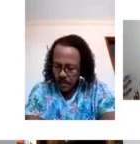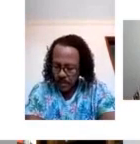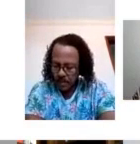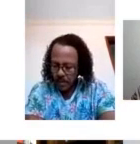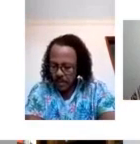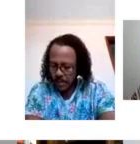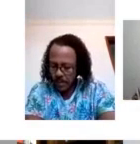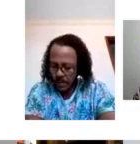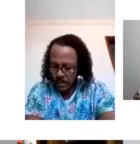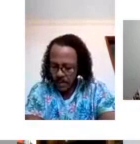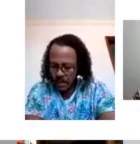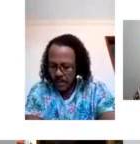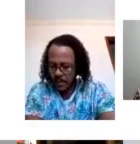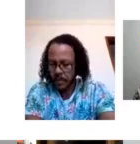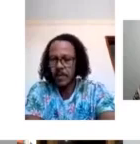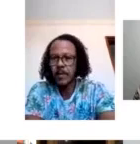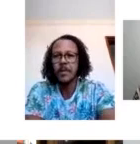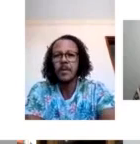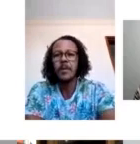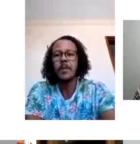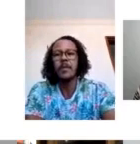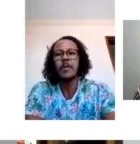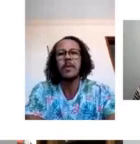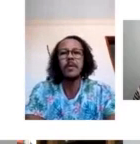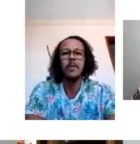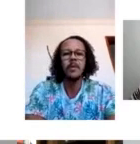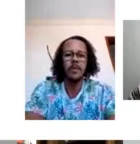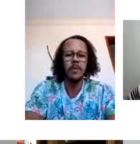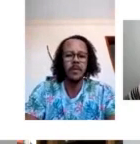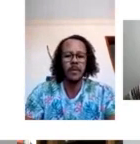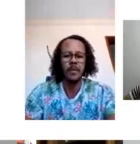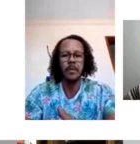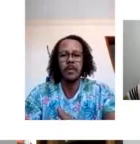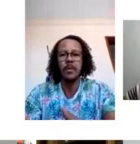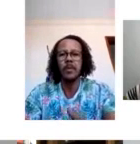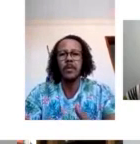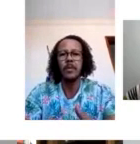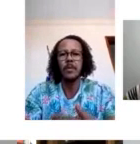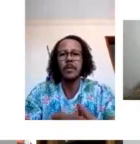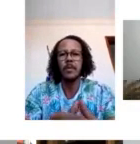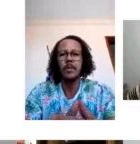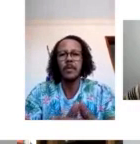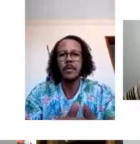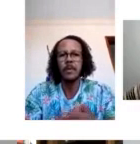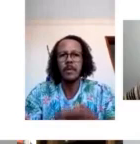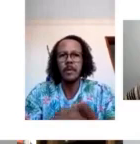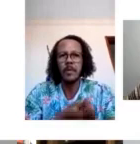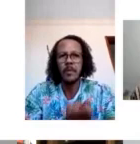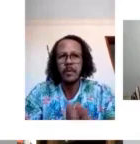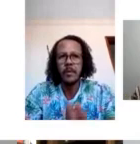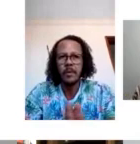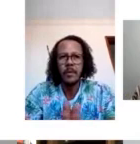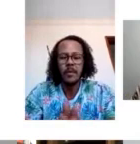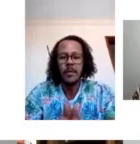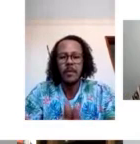planejamento do ano letivo. Então, não só a gente fez essa pesquisa das mitologias para apresentar como seria a ideia de uma aula inicial, para que